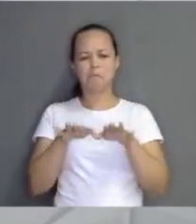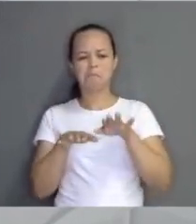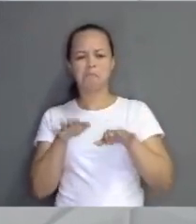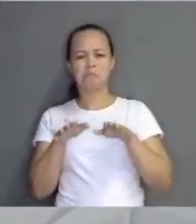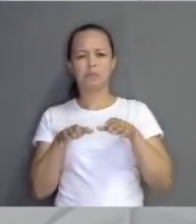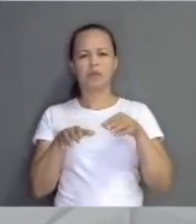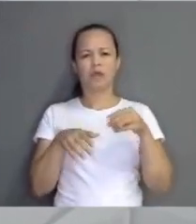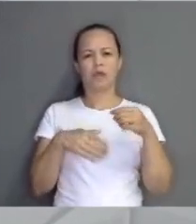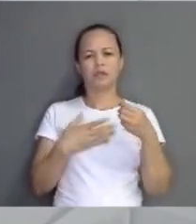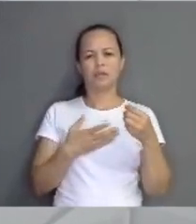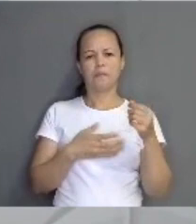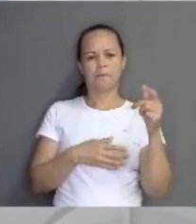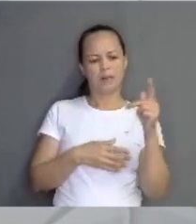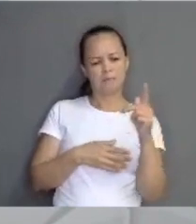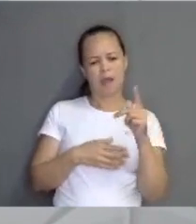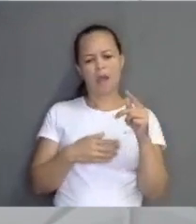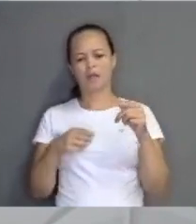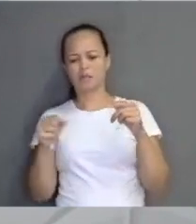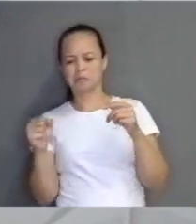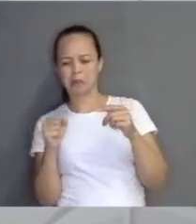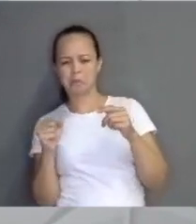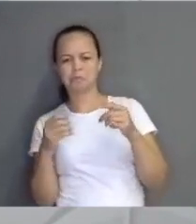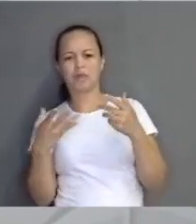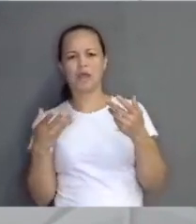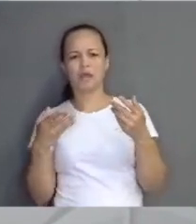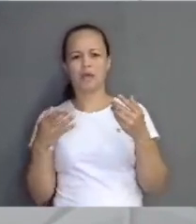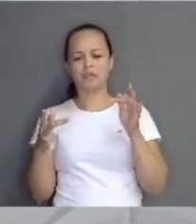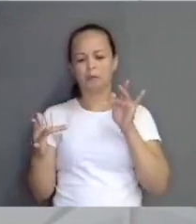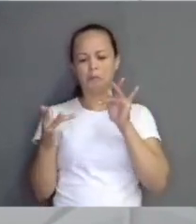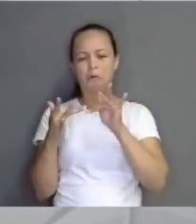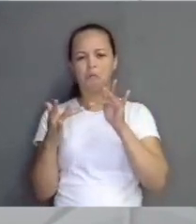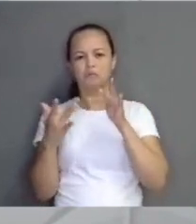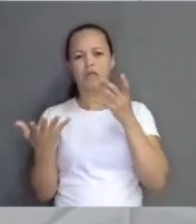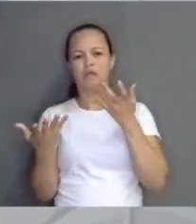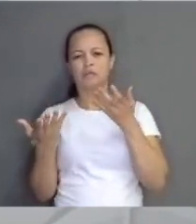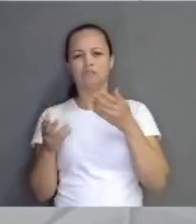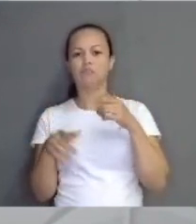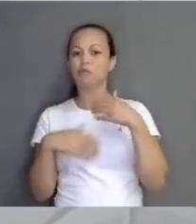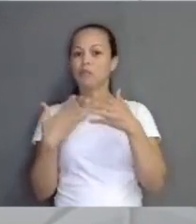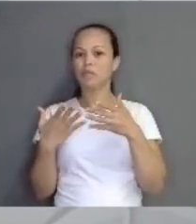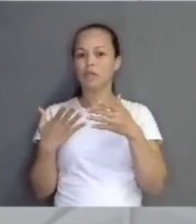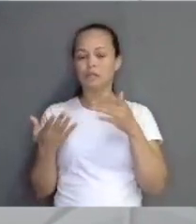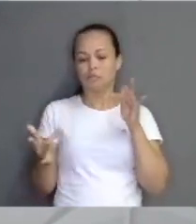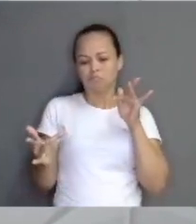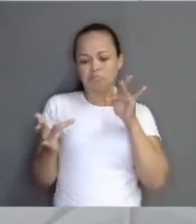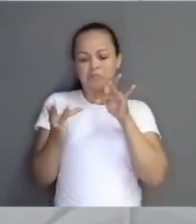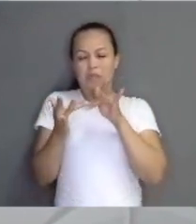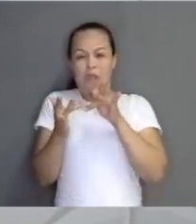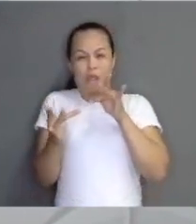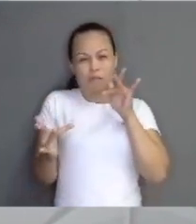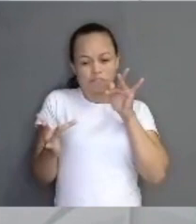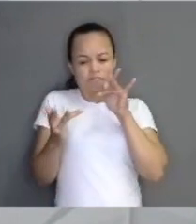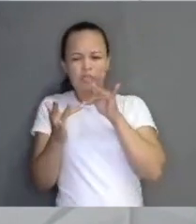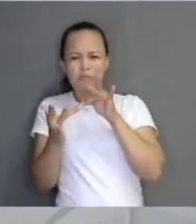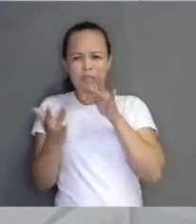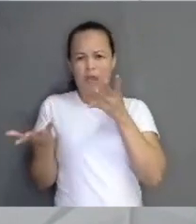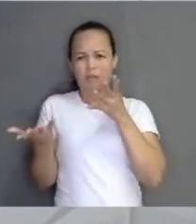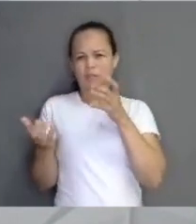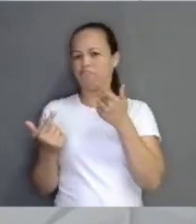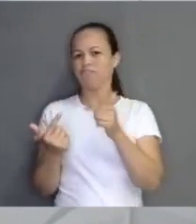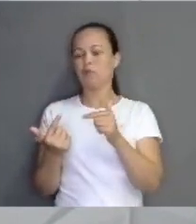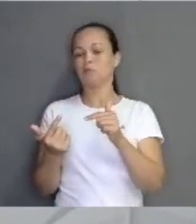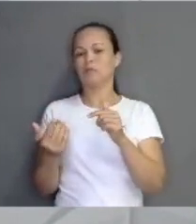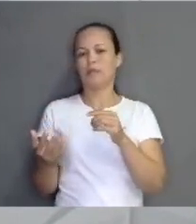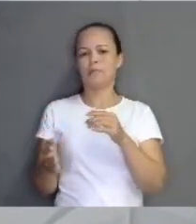certo? Porque ela tem um contato pessoal com você, não tem tanta intimidade, mas lhe conhece como sua